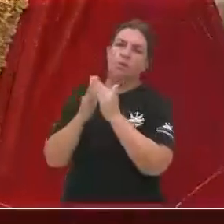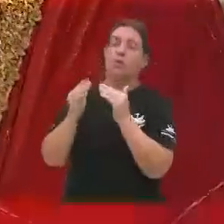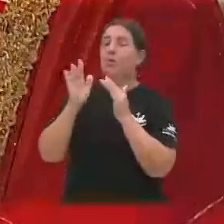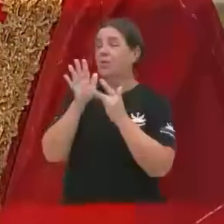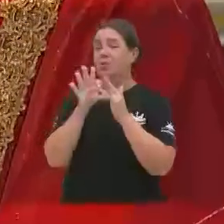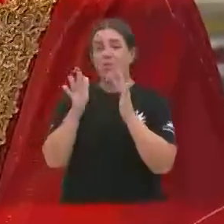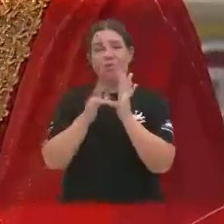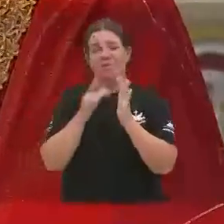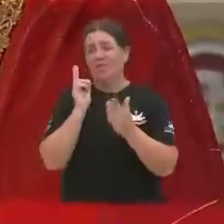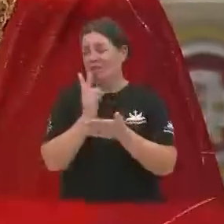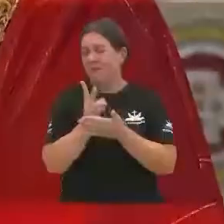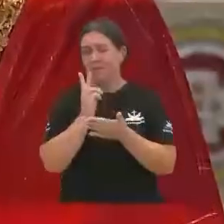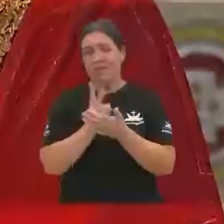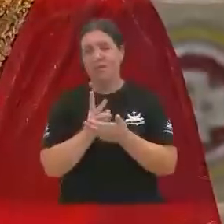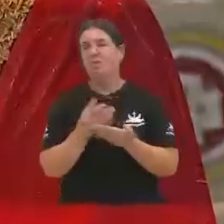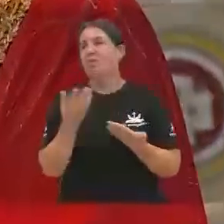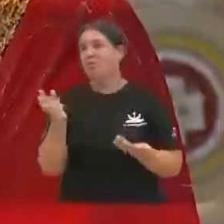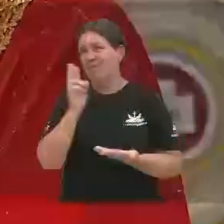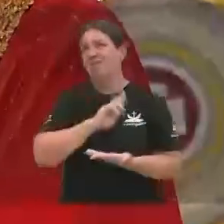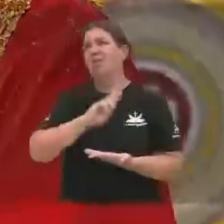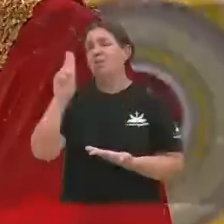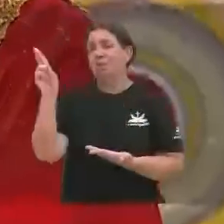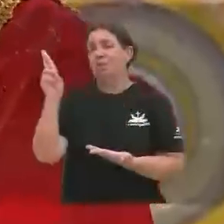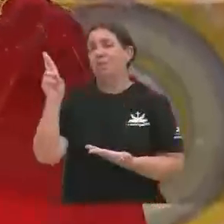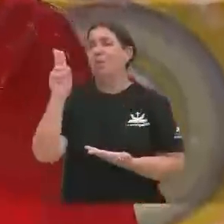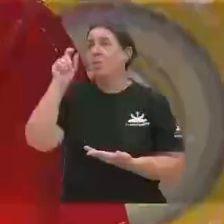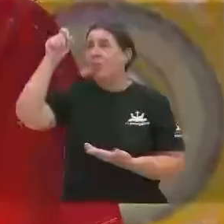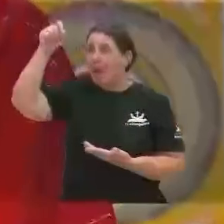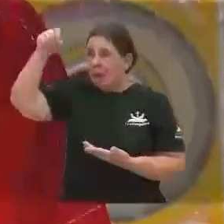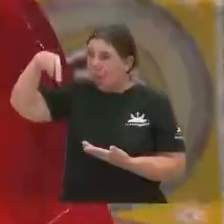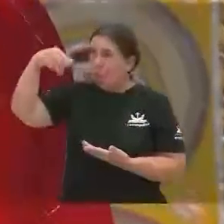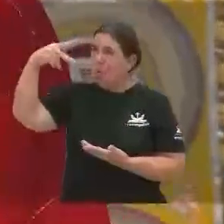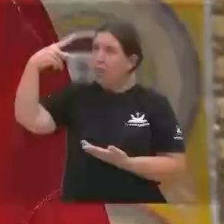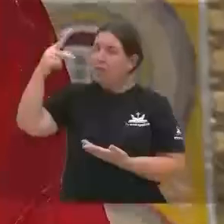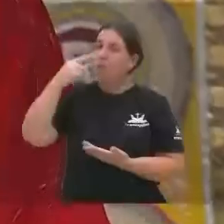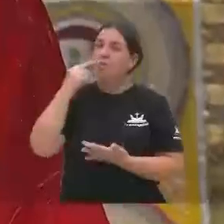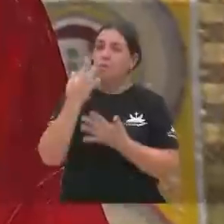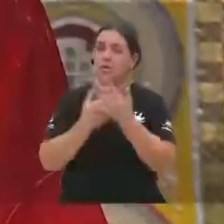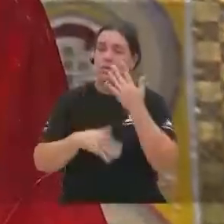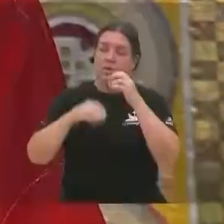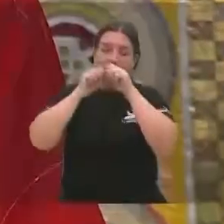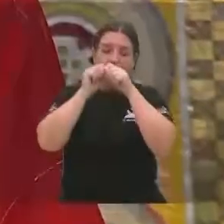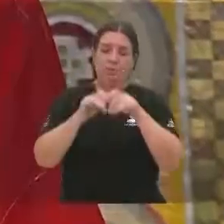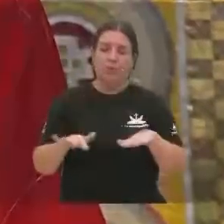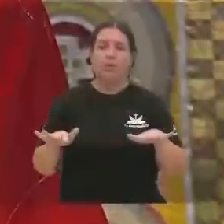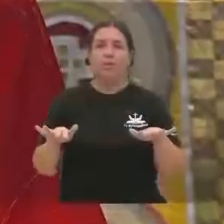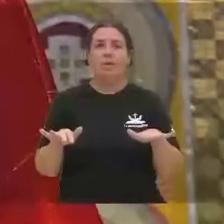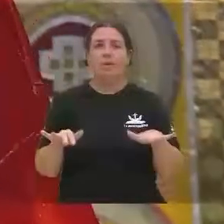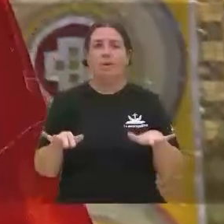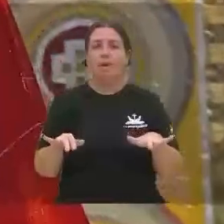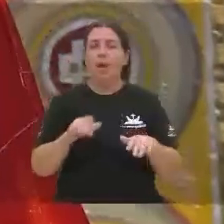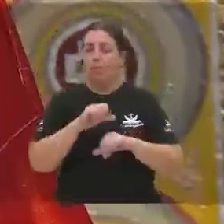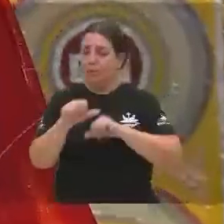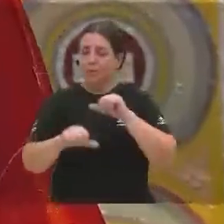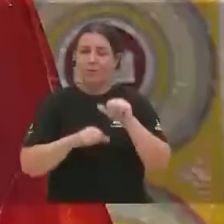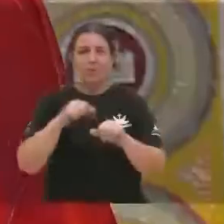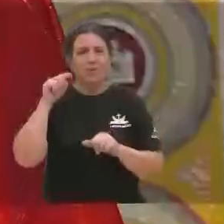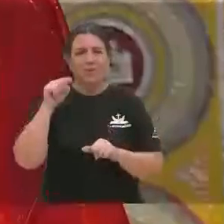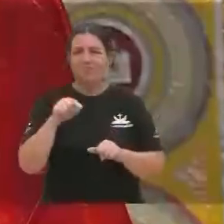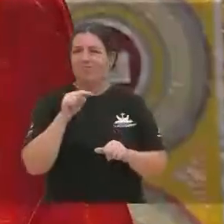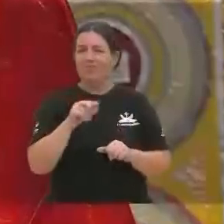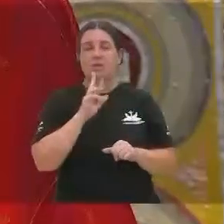Jesus pedir senhor uma gota do teu sangue recaia mude esse